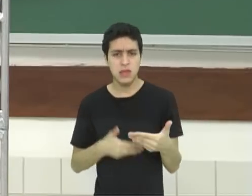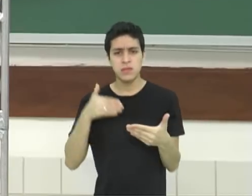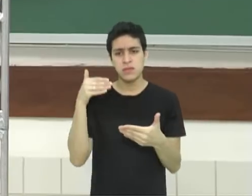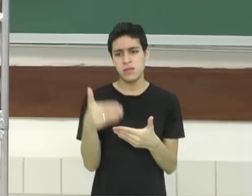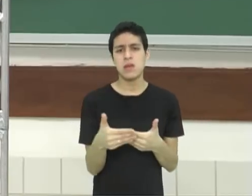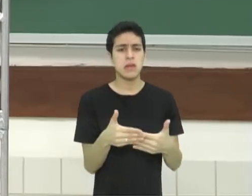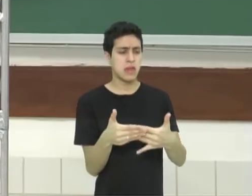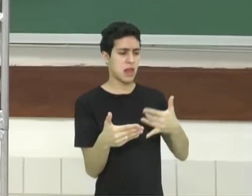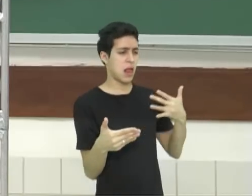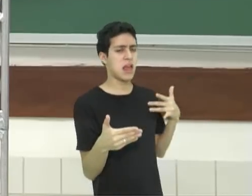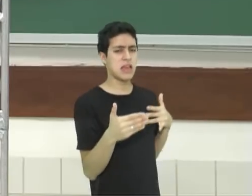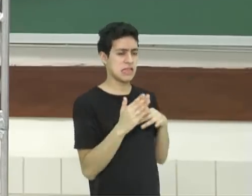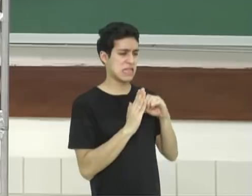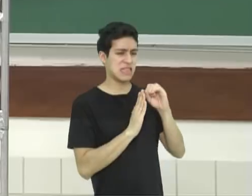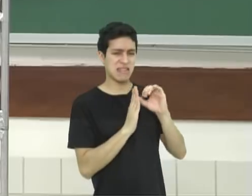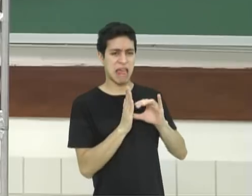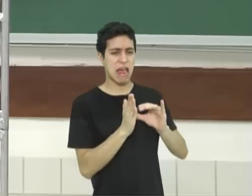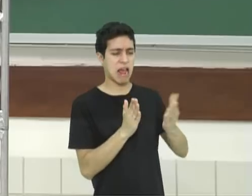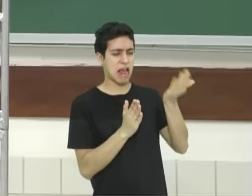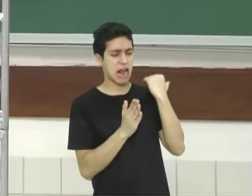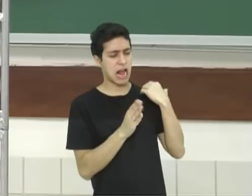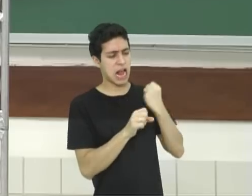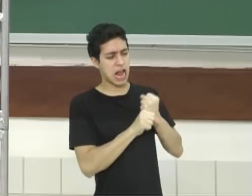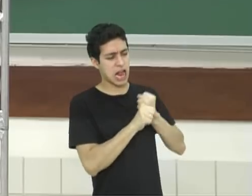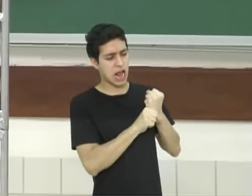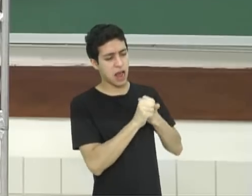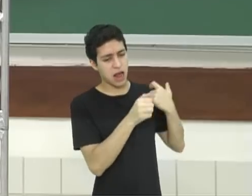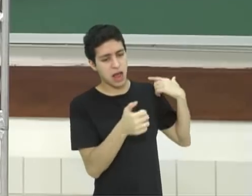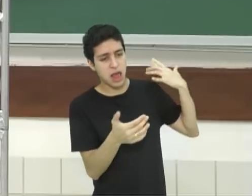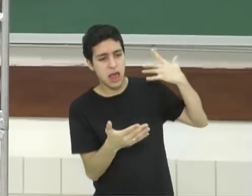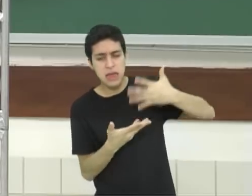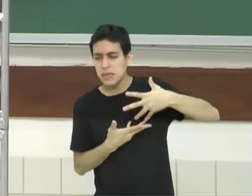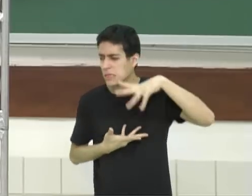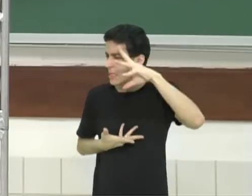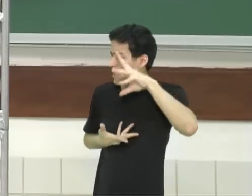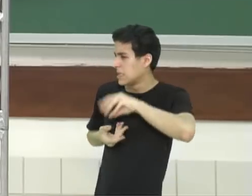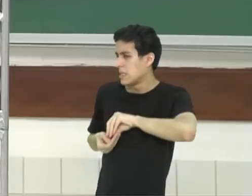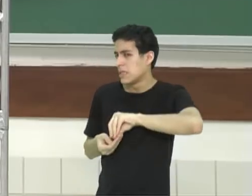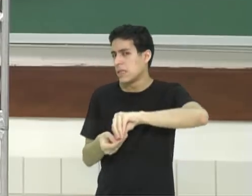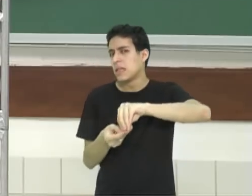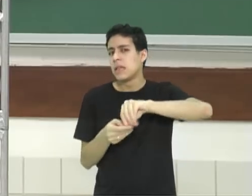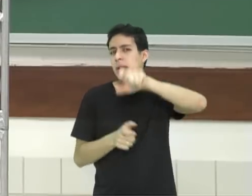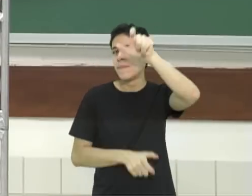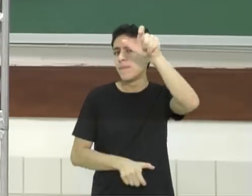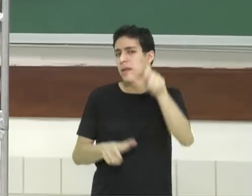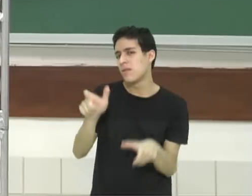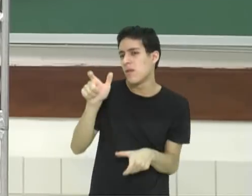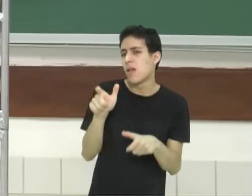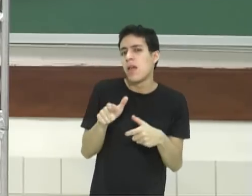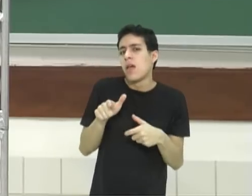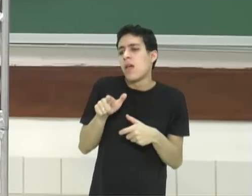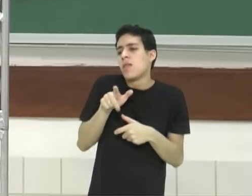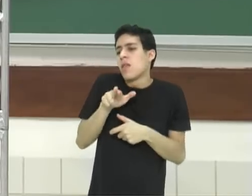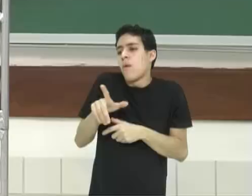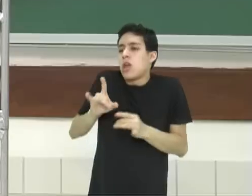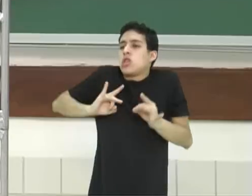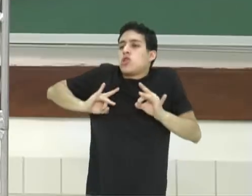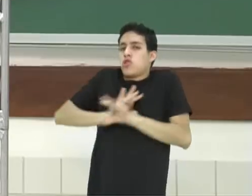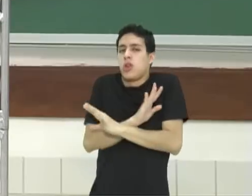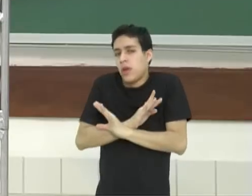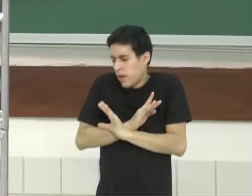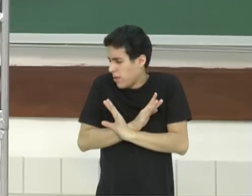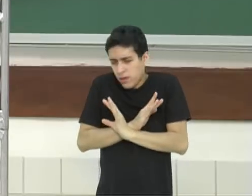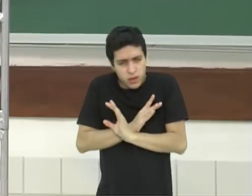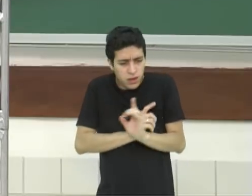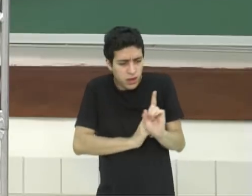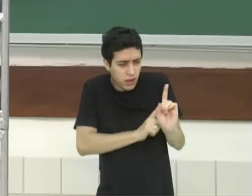séculos atrás, né, veio compreendendo que o ser humano não é uma coisa determinada, né? Cada